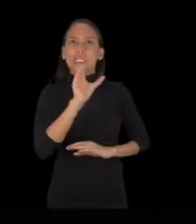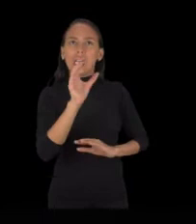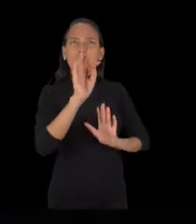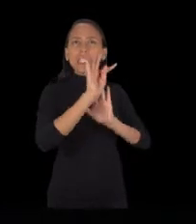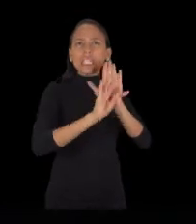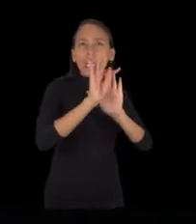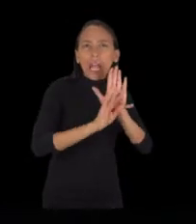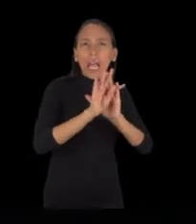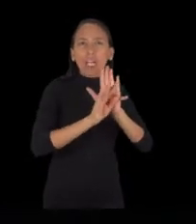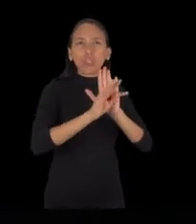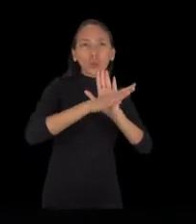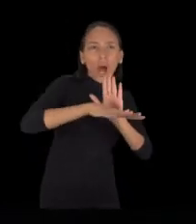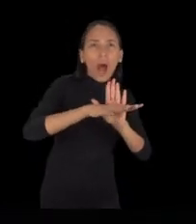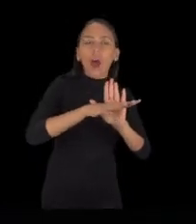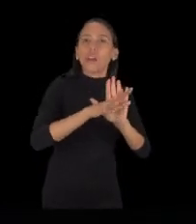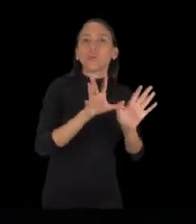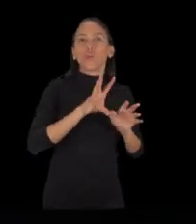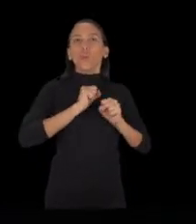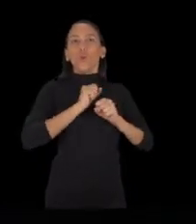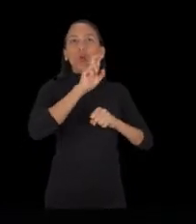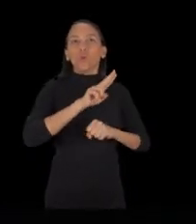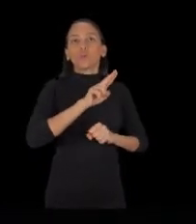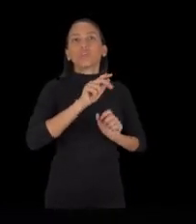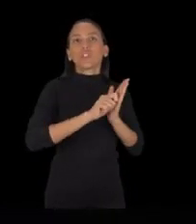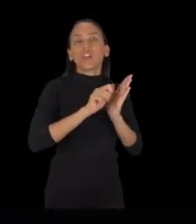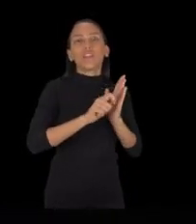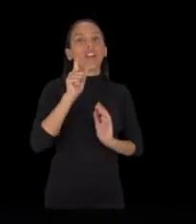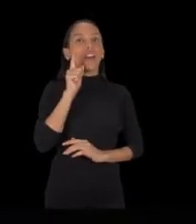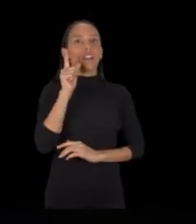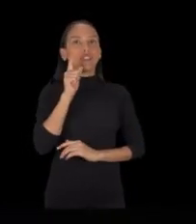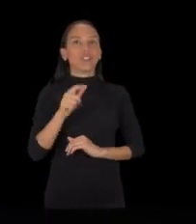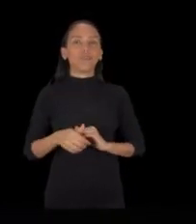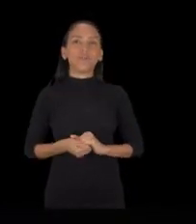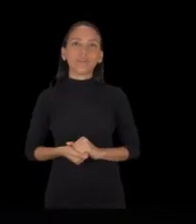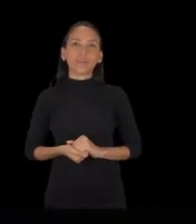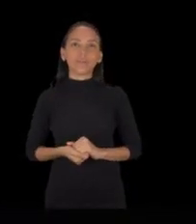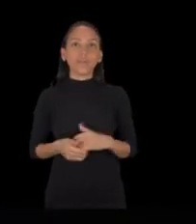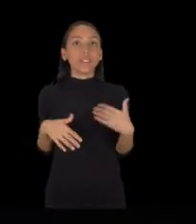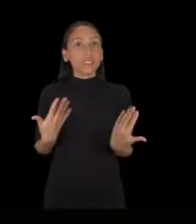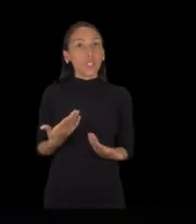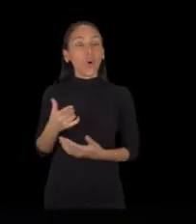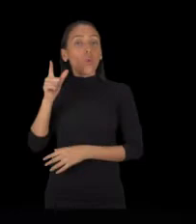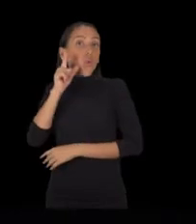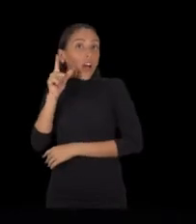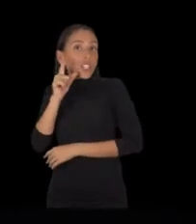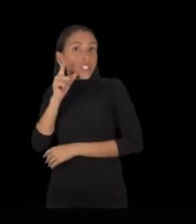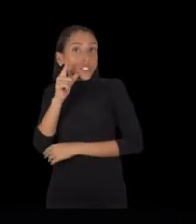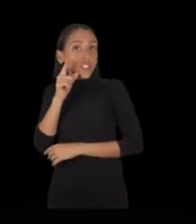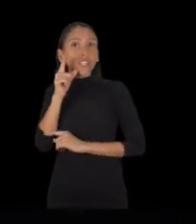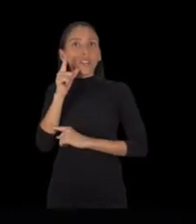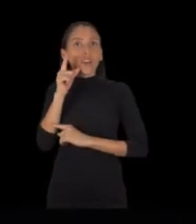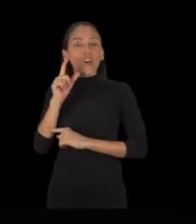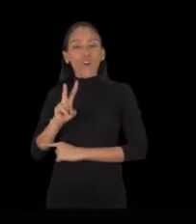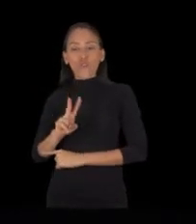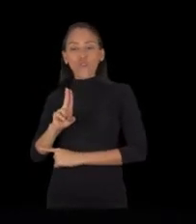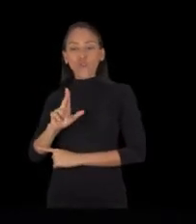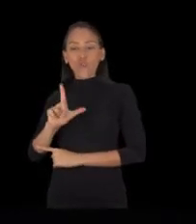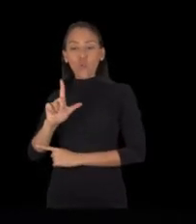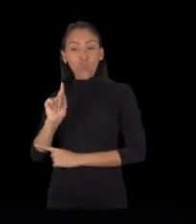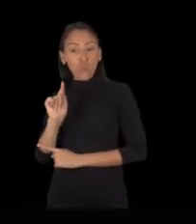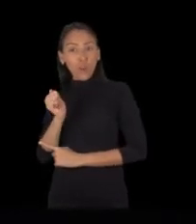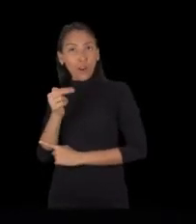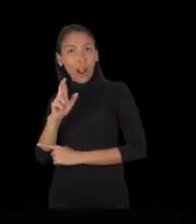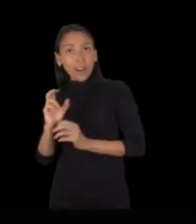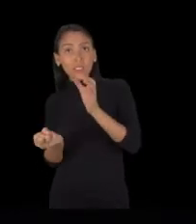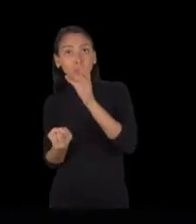textos científicos eram escritos em latim. Nós temos duas designações para essas línguas filhas do latim